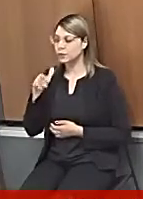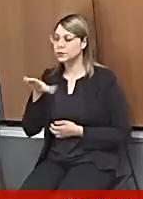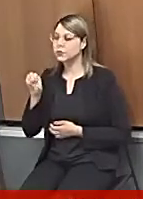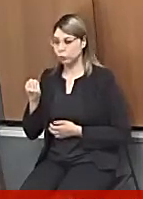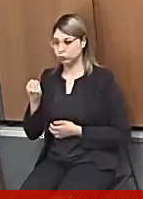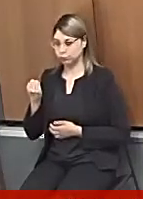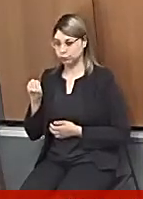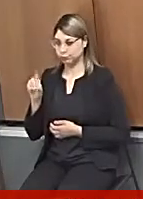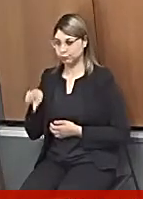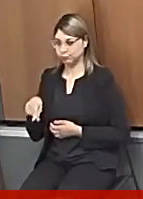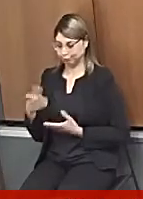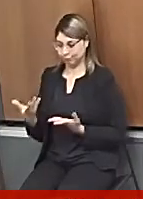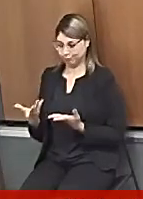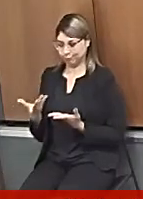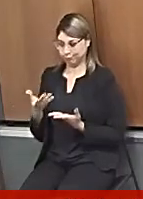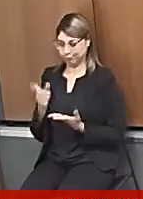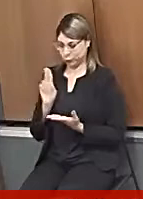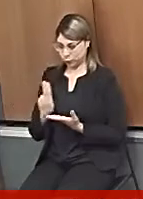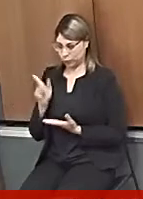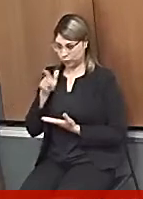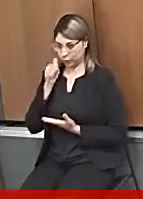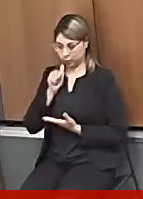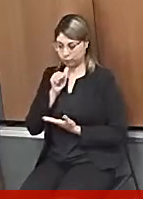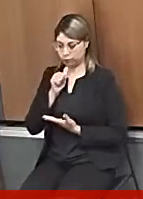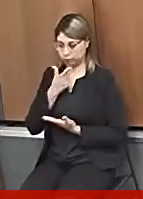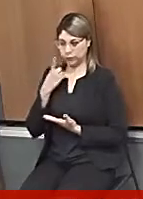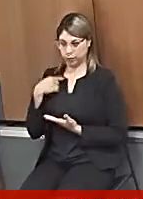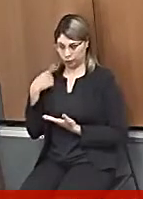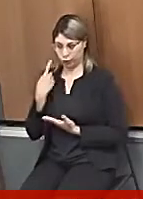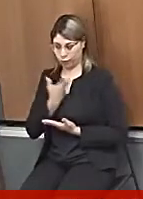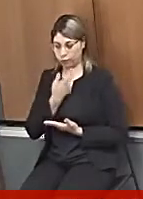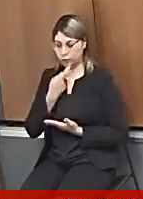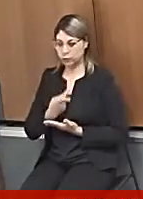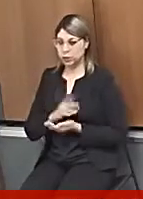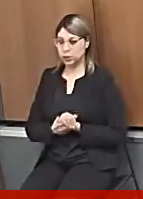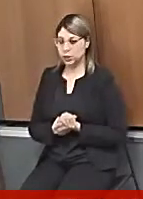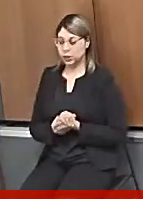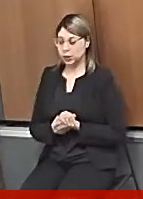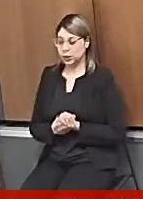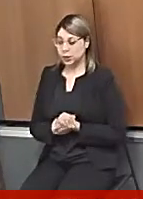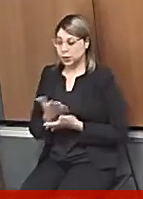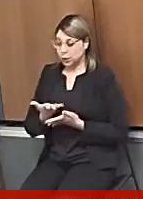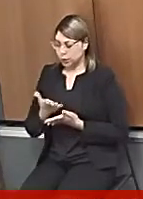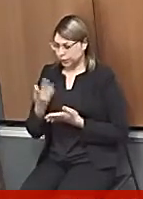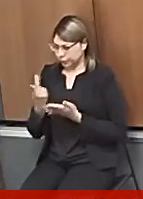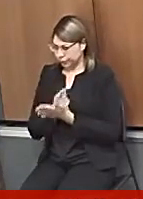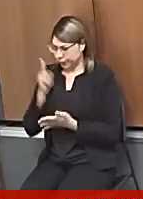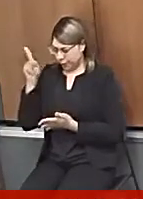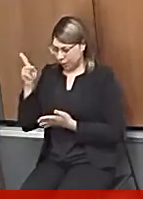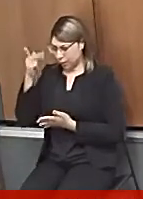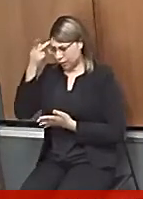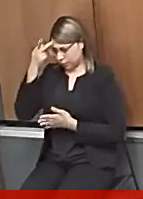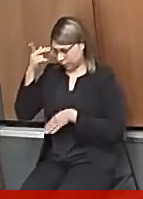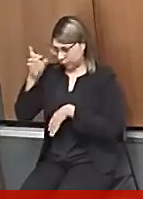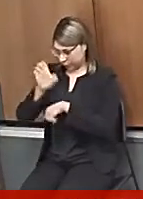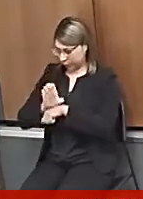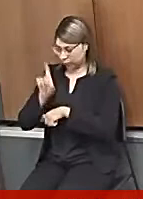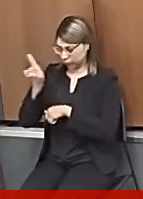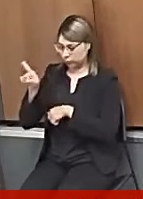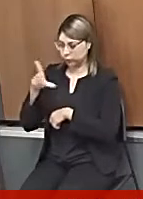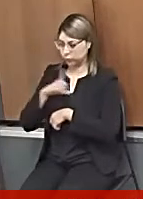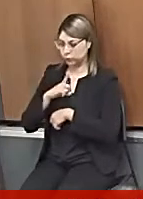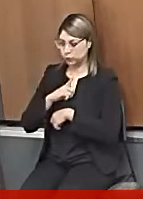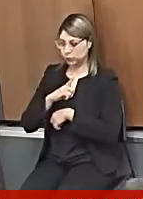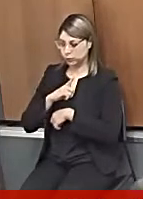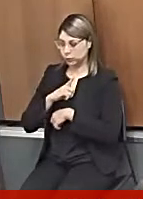ela então foi sempre muito perseguido o estado de são paulo tinha 200 mil da lei sem nós tínhamos